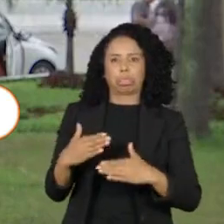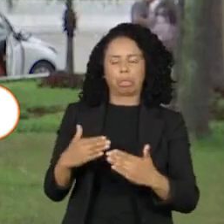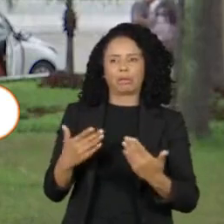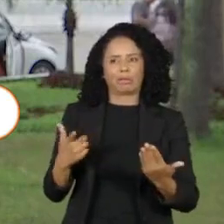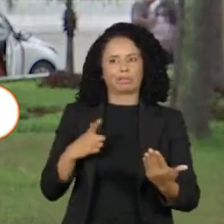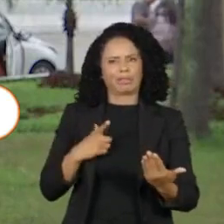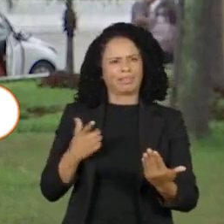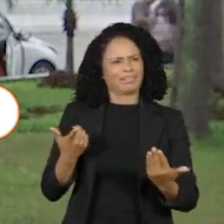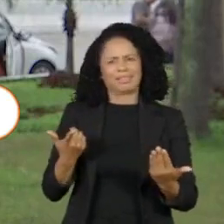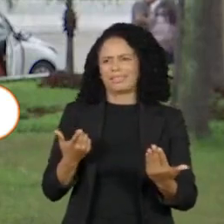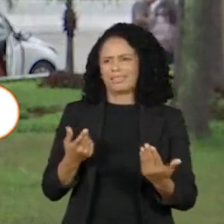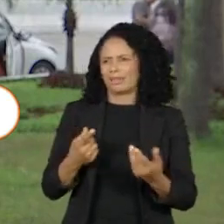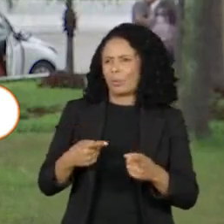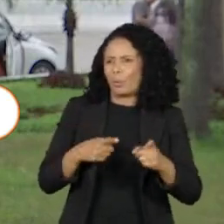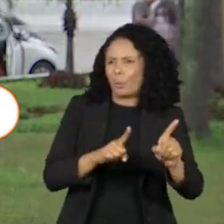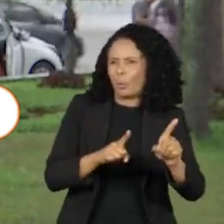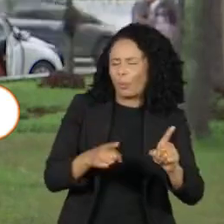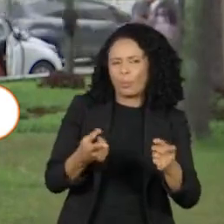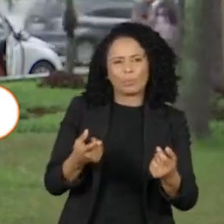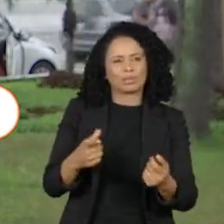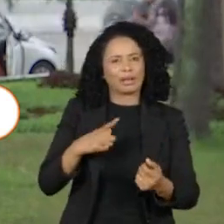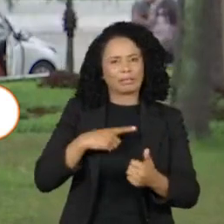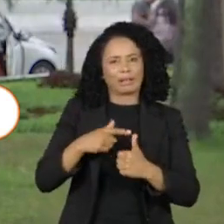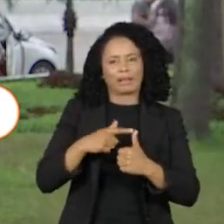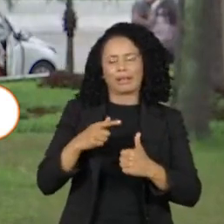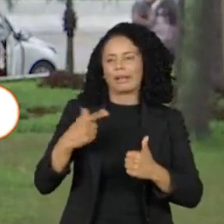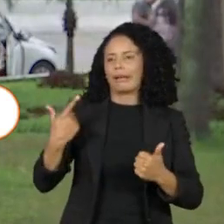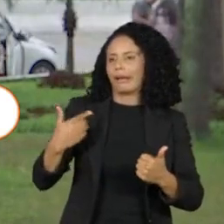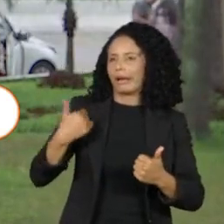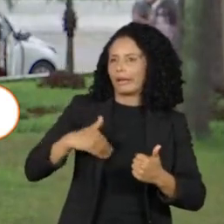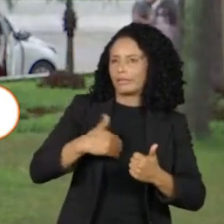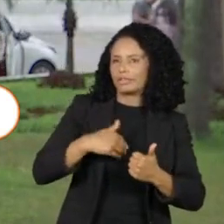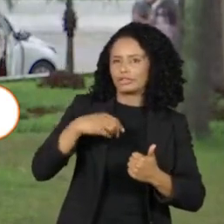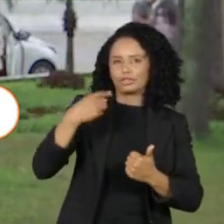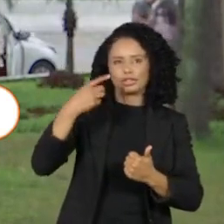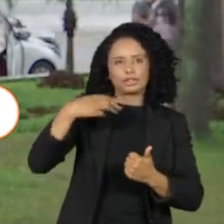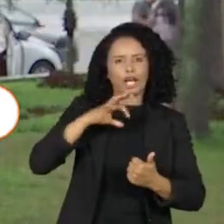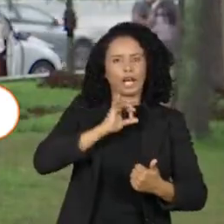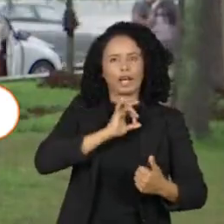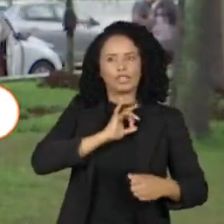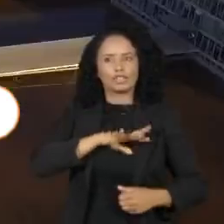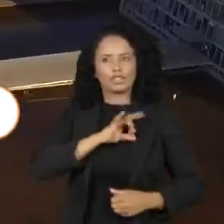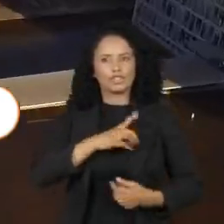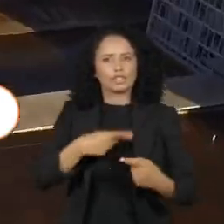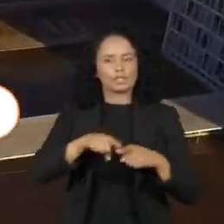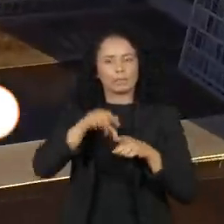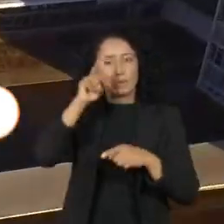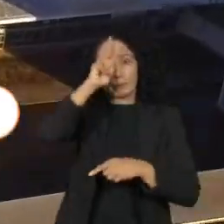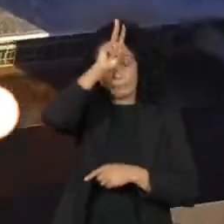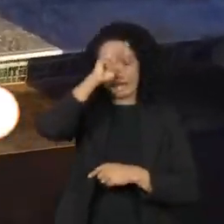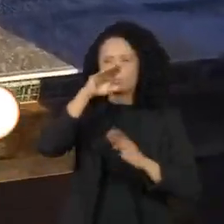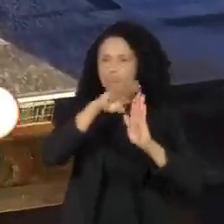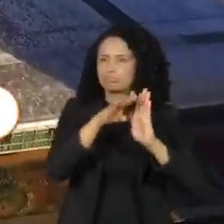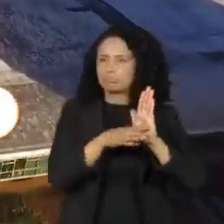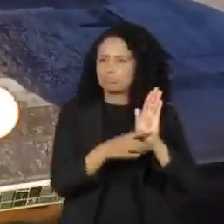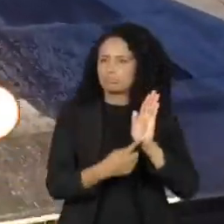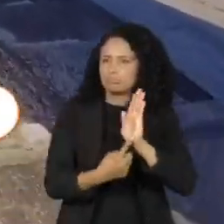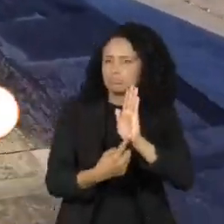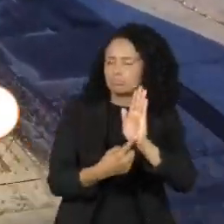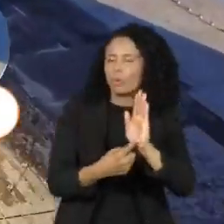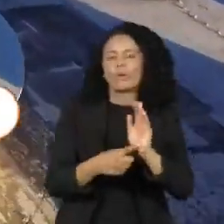mesmo patamar que países como Argentina, Chile e Peru. Essa análise leva em conta os requisitos da